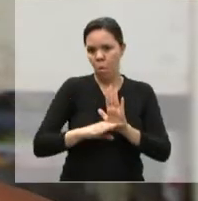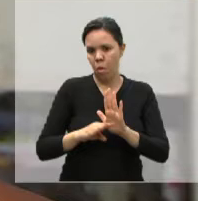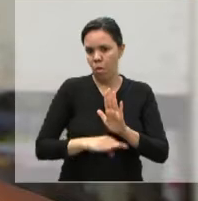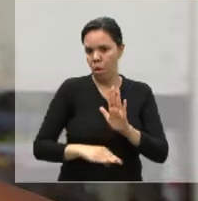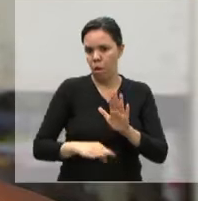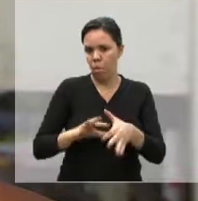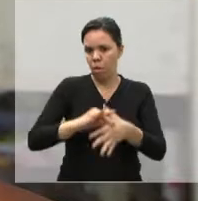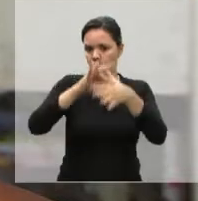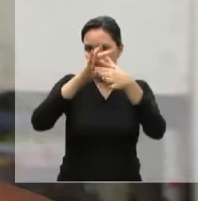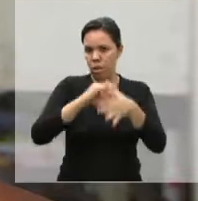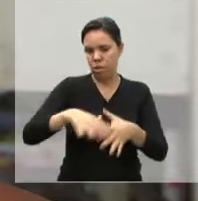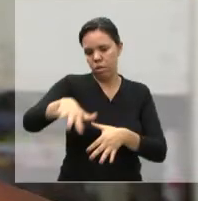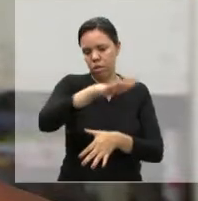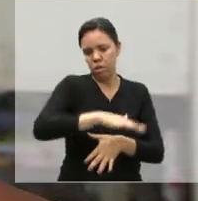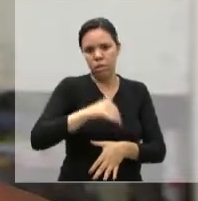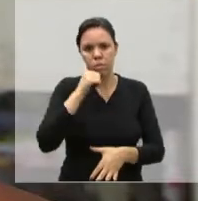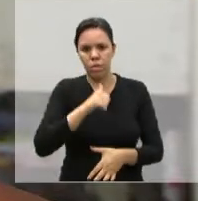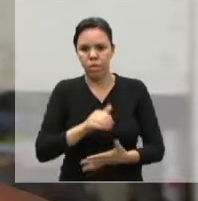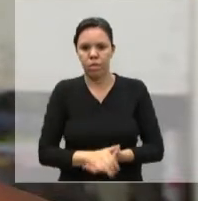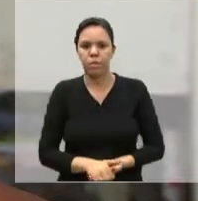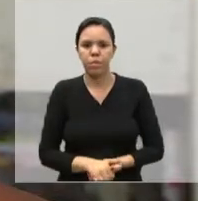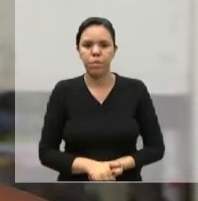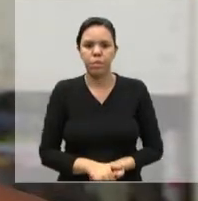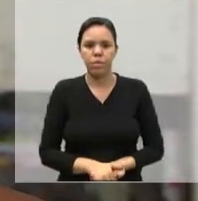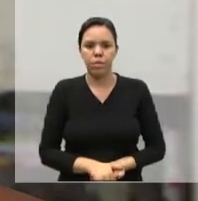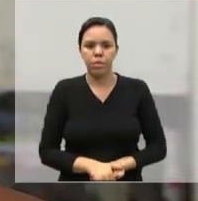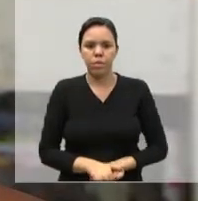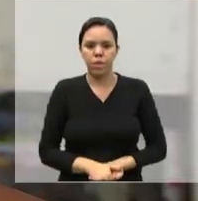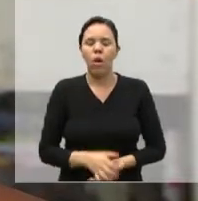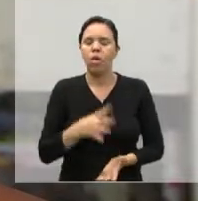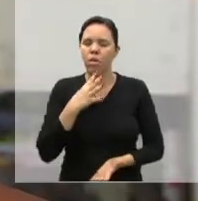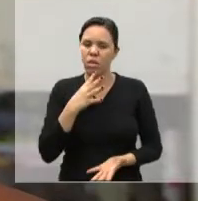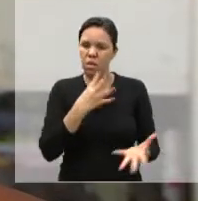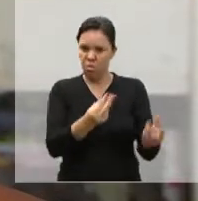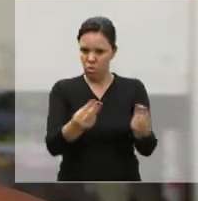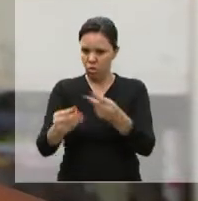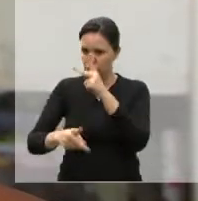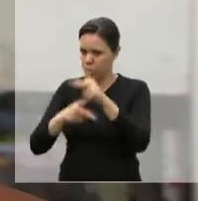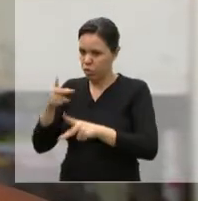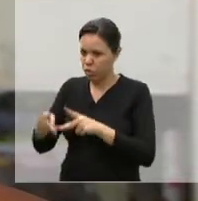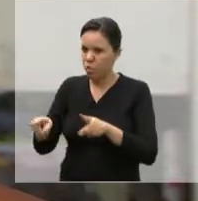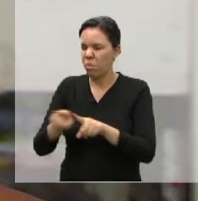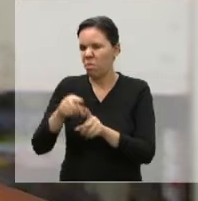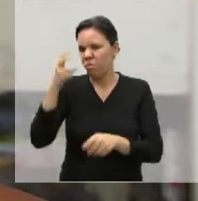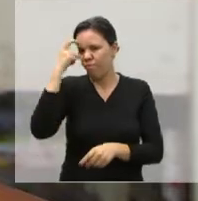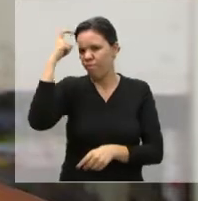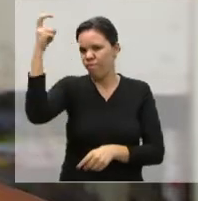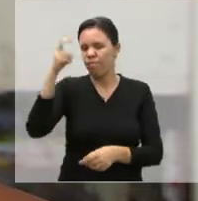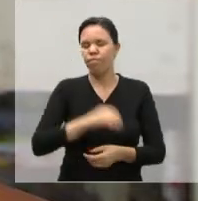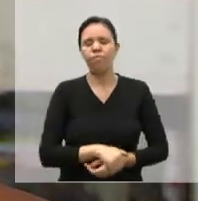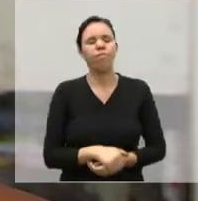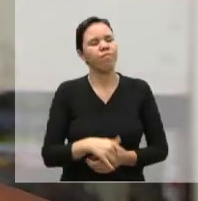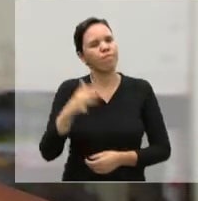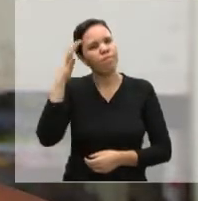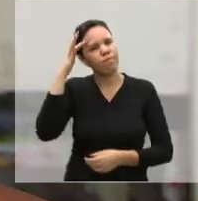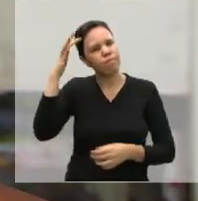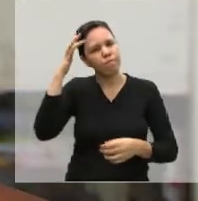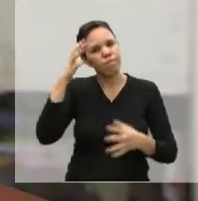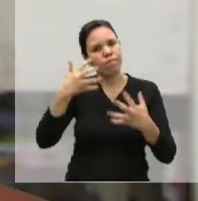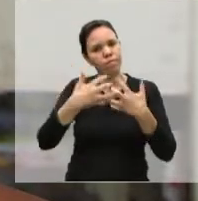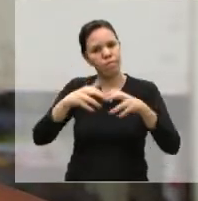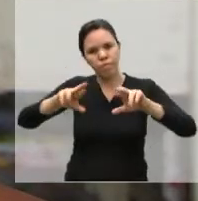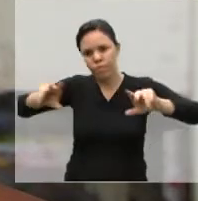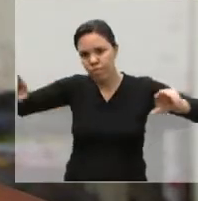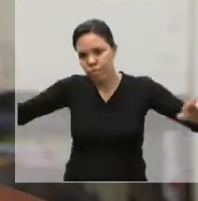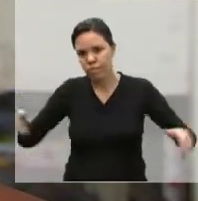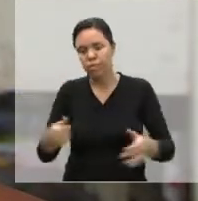conheci muitas pessoas com inteligências e com pensamentos diferentes. Muitas queriam ser